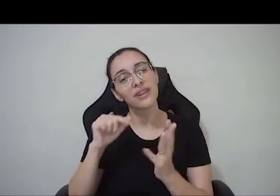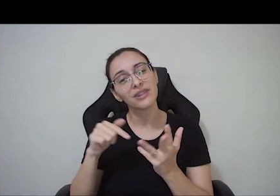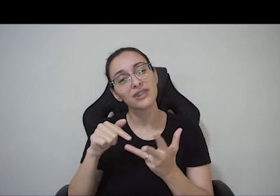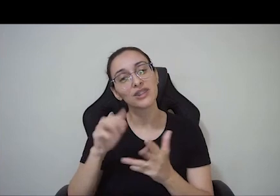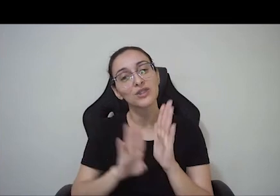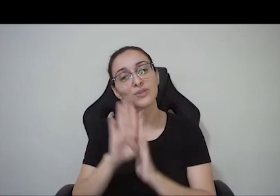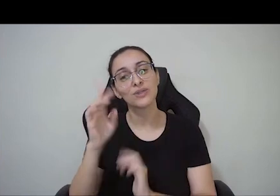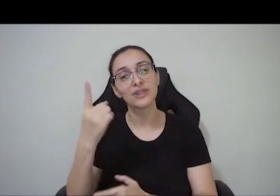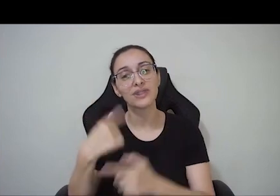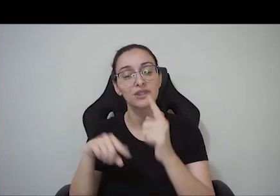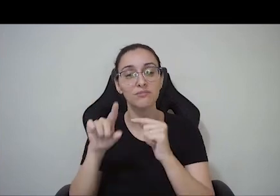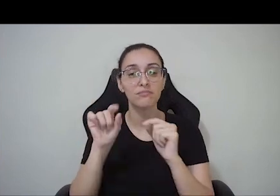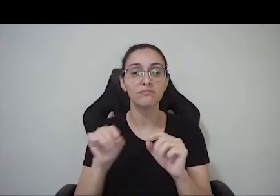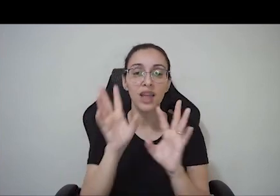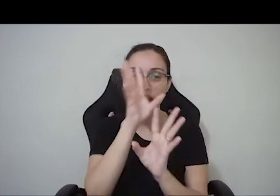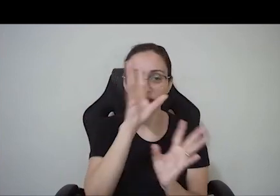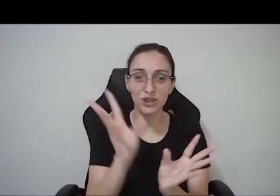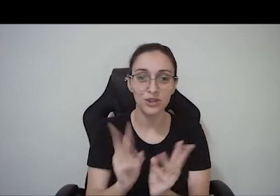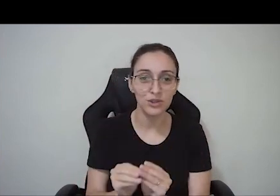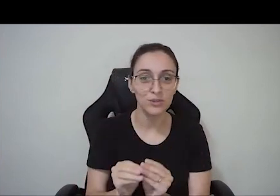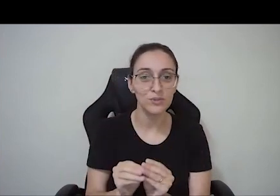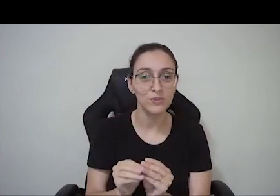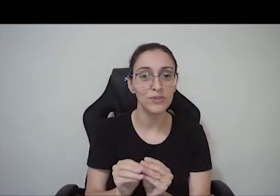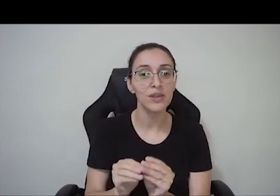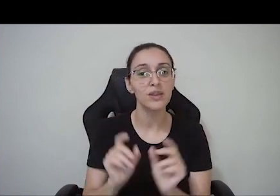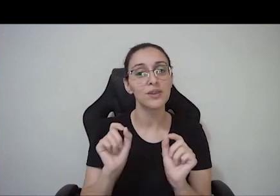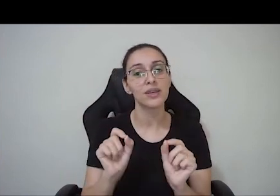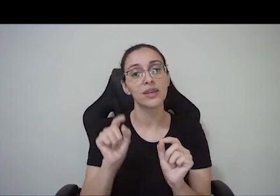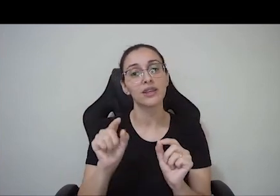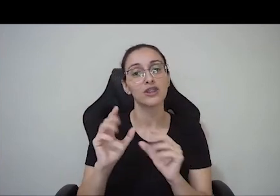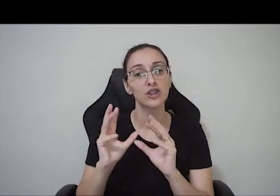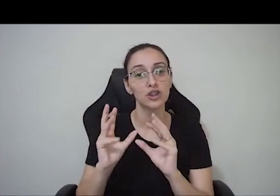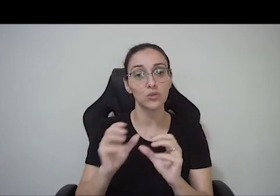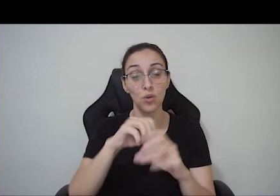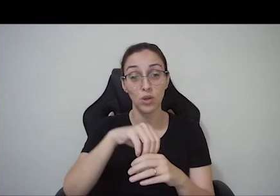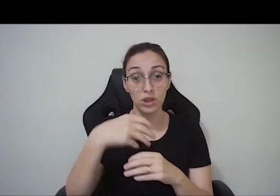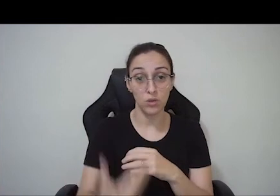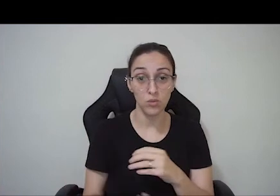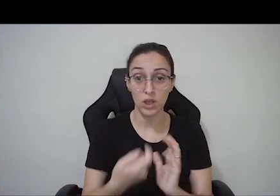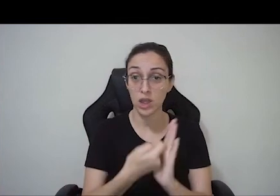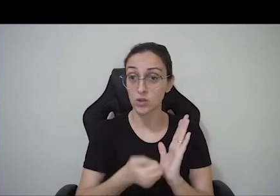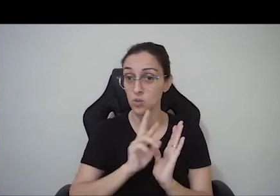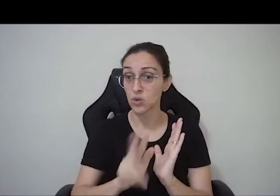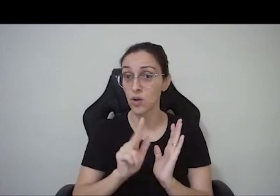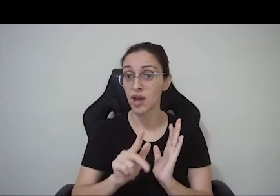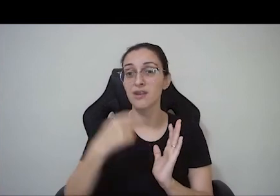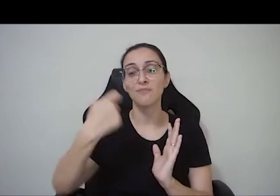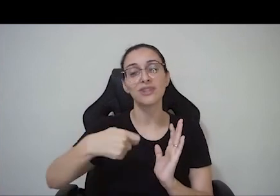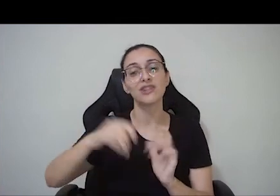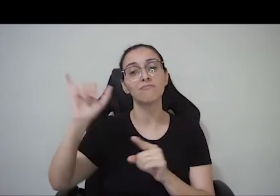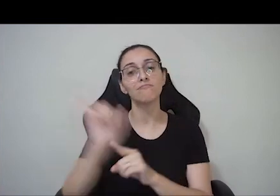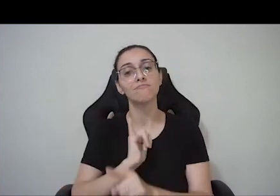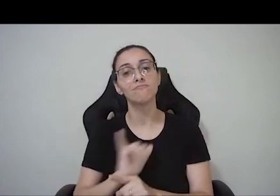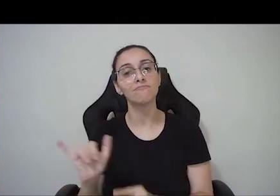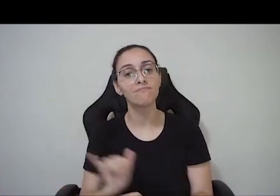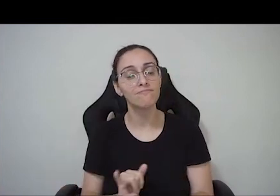resumida da diretriz. Nesse exemplo desse card que eu trouxe, seria, então, todo conteúdo não textual deve trazer uma alternativa em